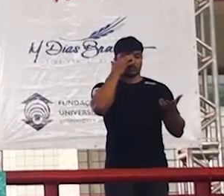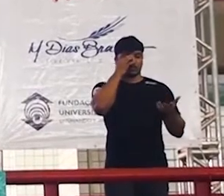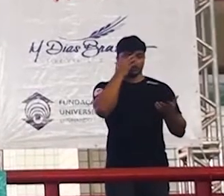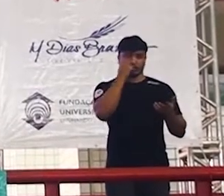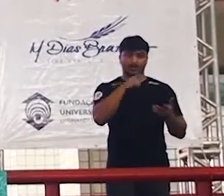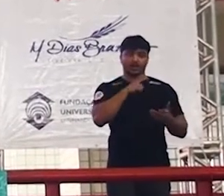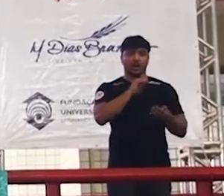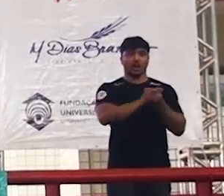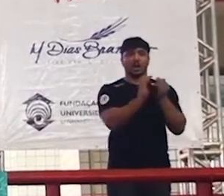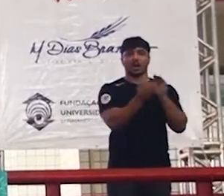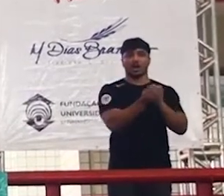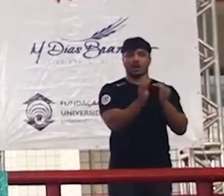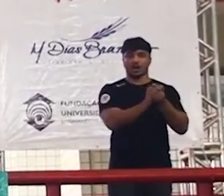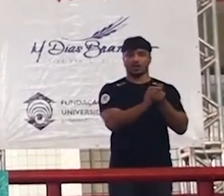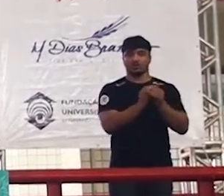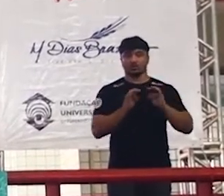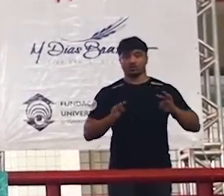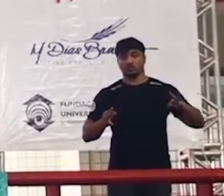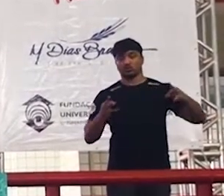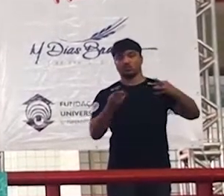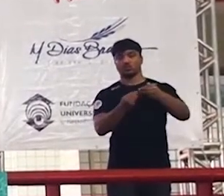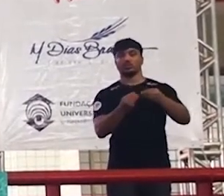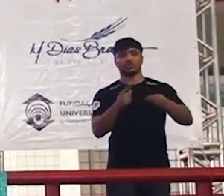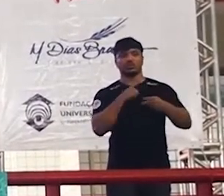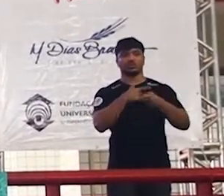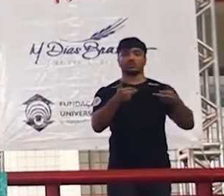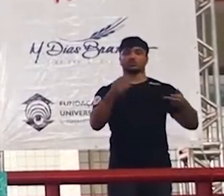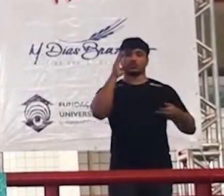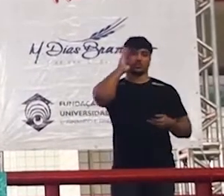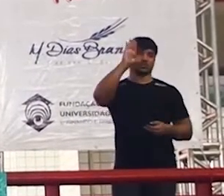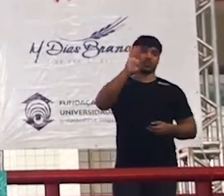toda arte tem a sua matéria-prima.